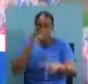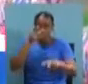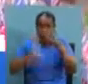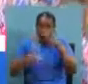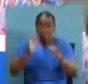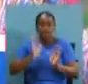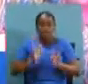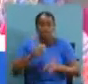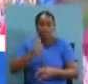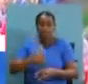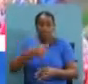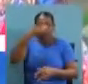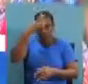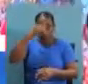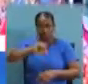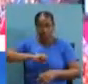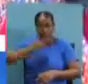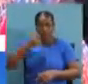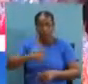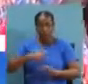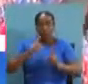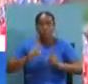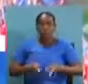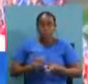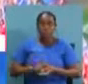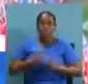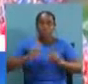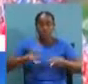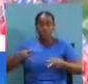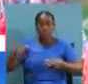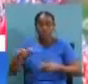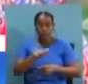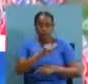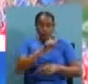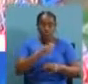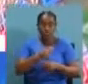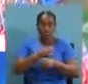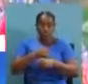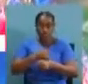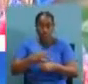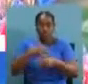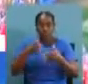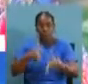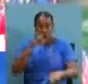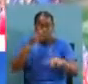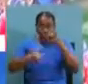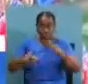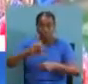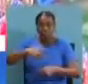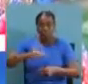E, por isso, em minha opinião, é boa iniciativa a retomar este voo doméstico, que é para servir nosso povo,